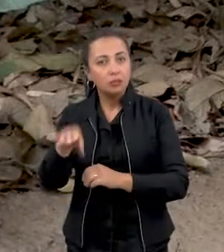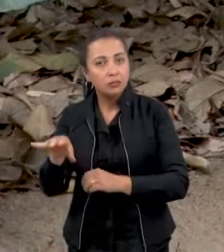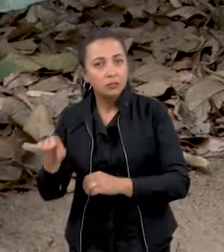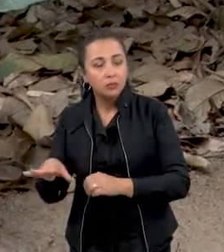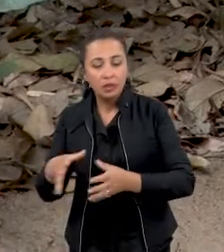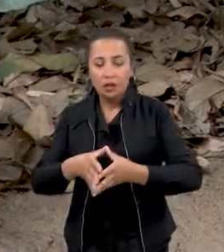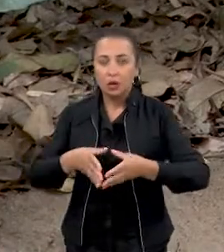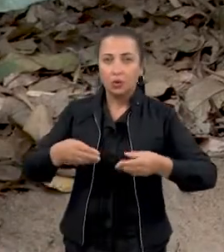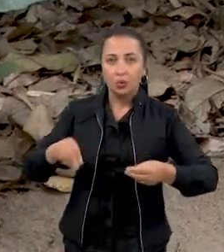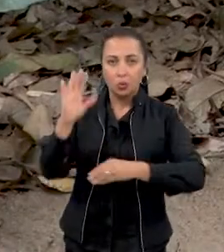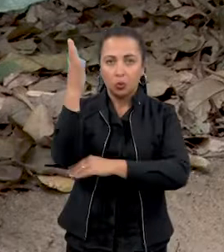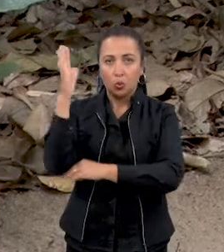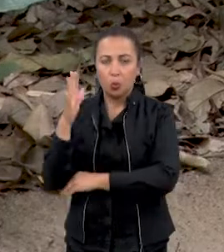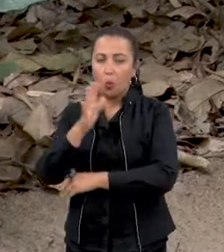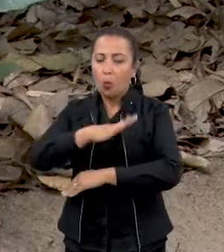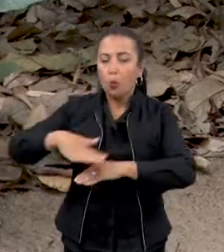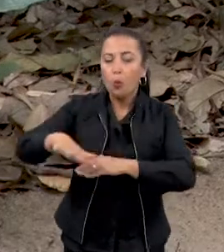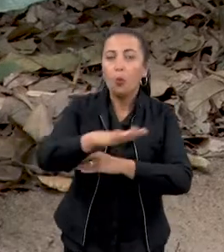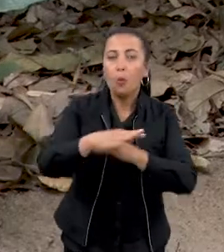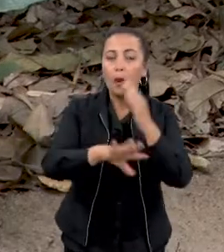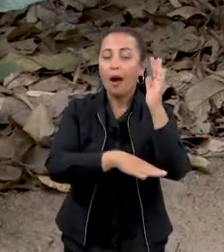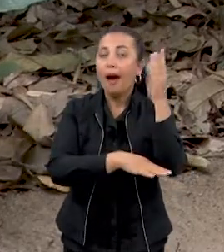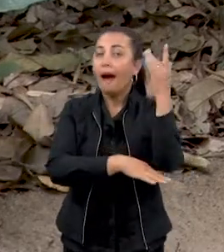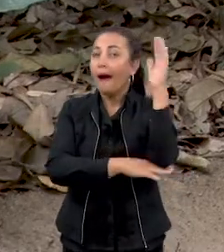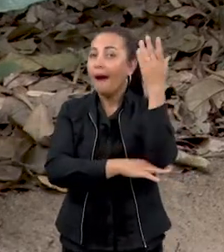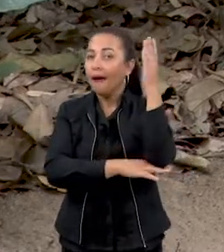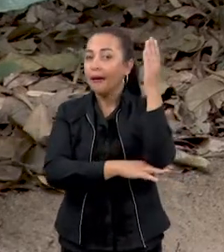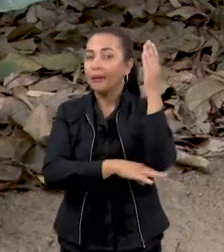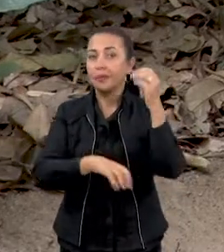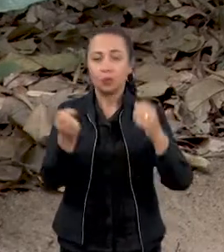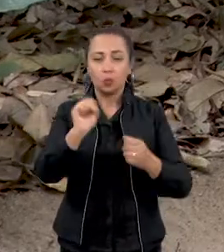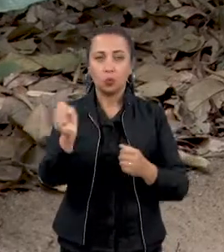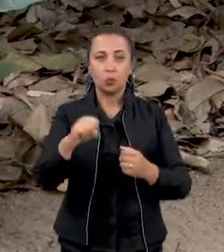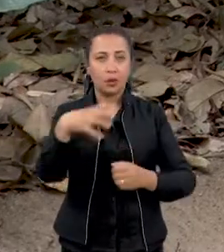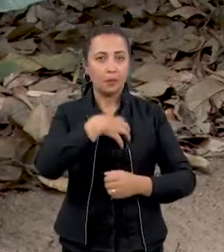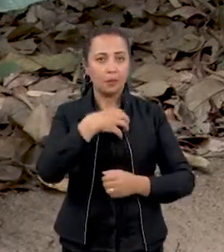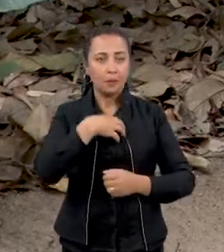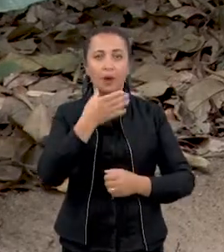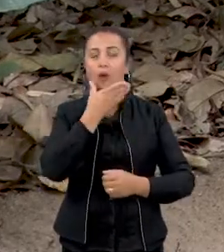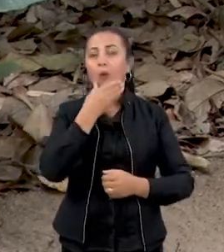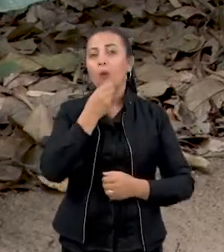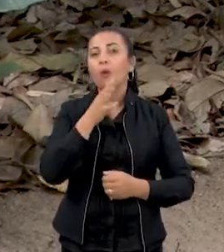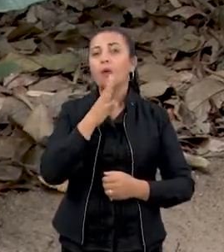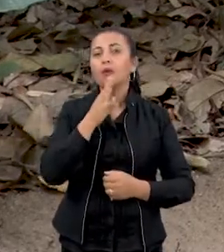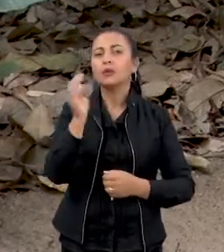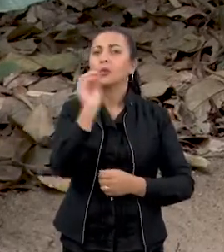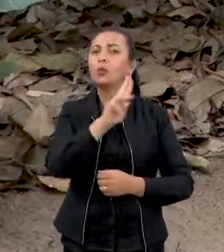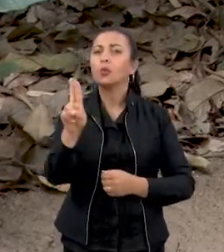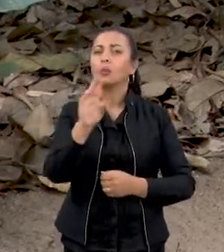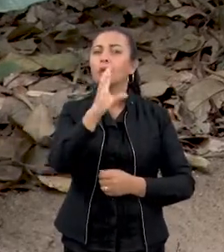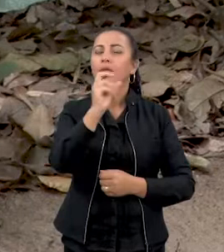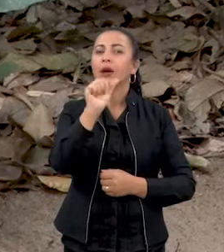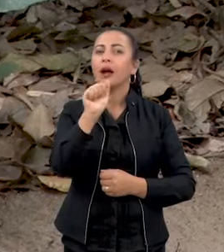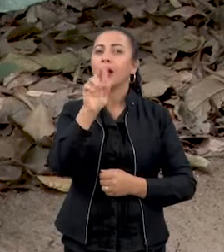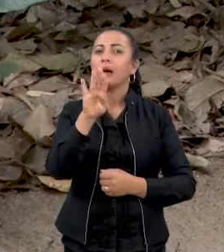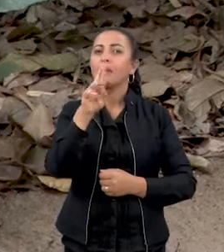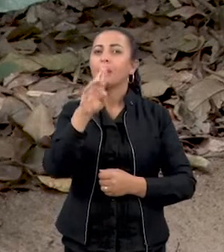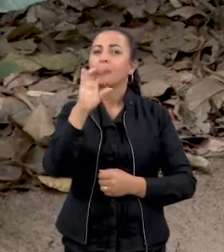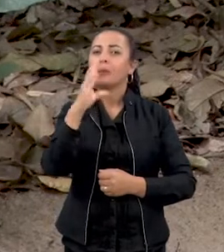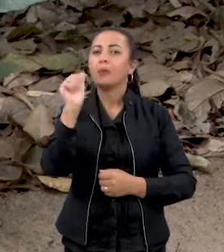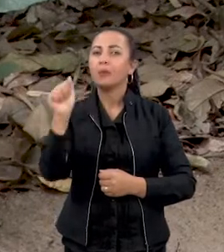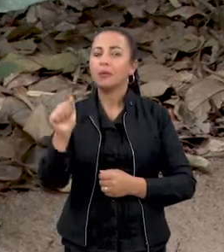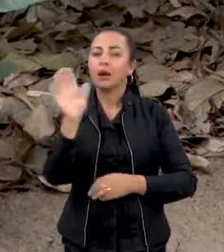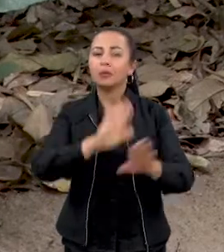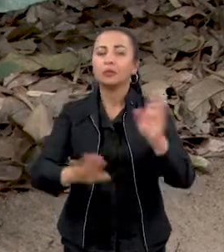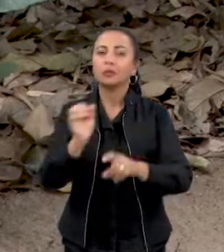O cultivo do cacau sob a sombra das árvores da Mata Atlântica, no sul da Bahia, conhecido como cabruca, promove a conservação